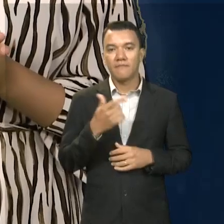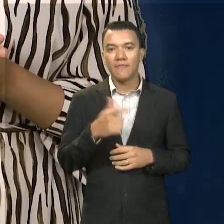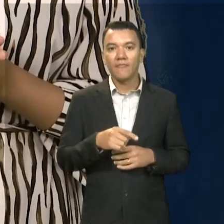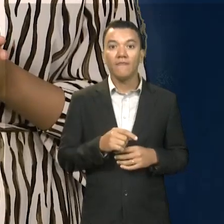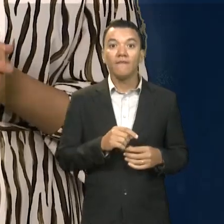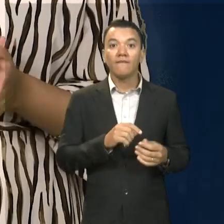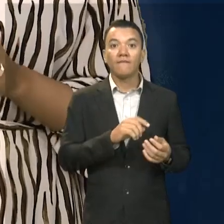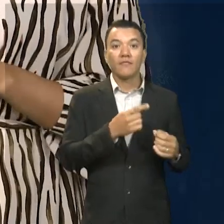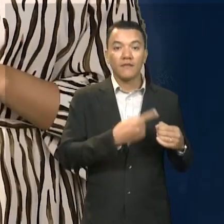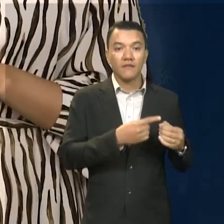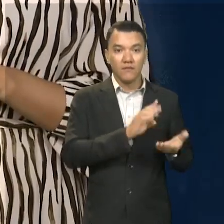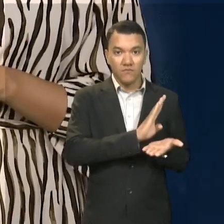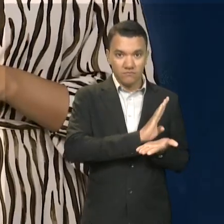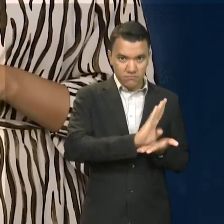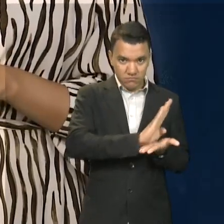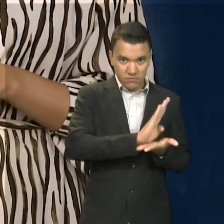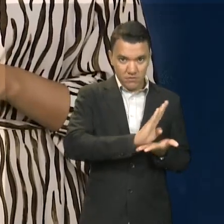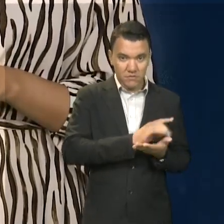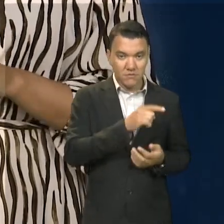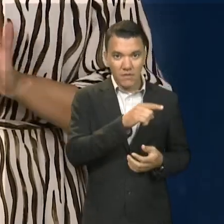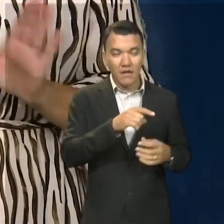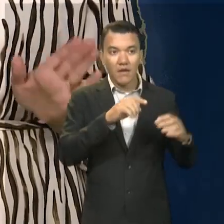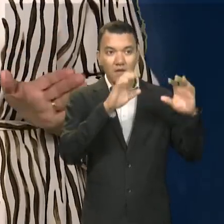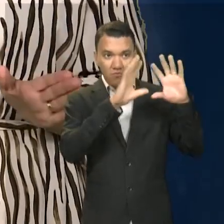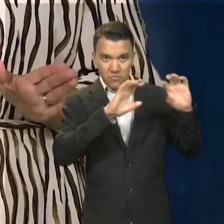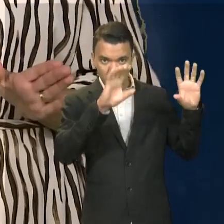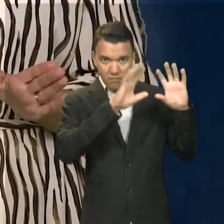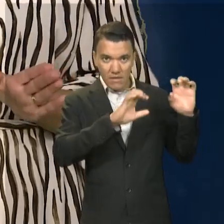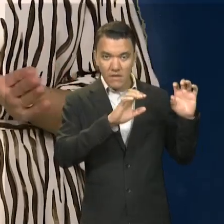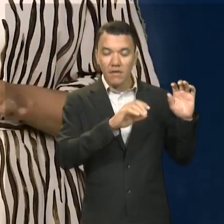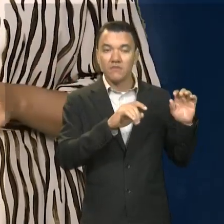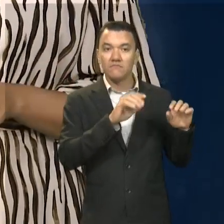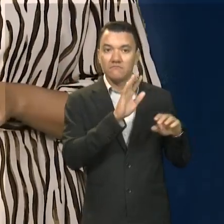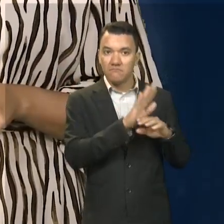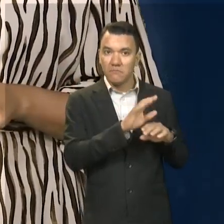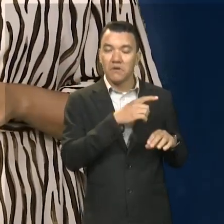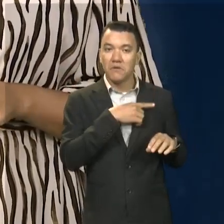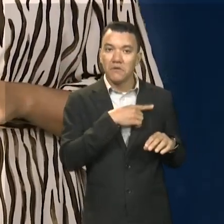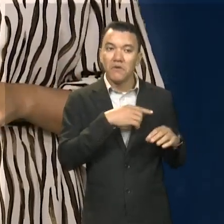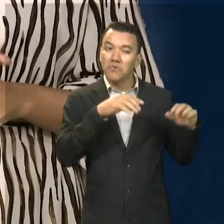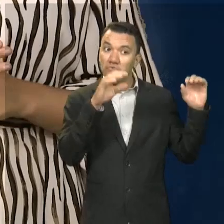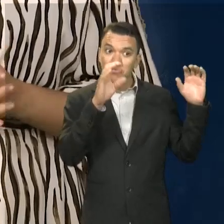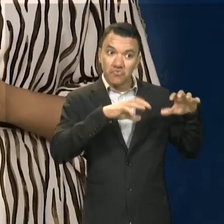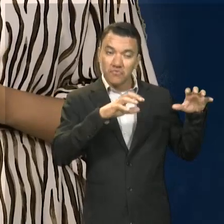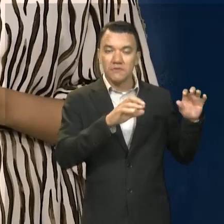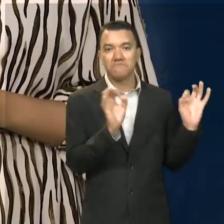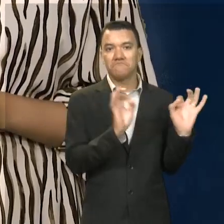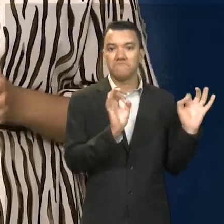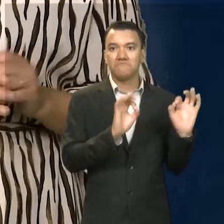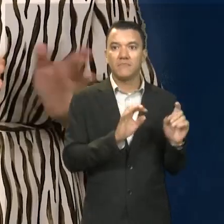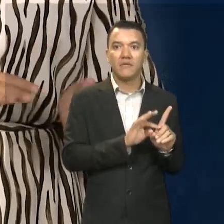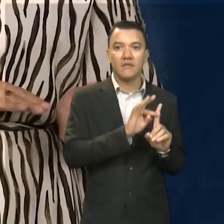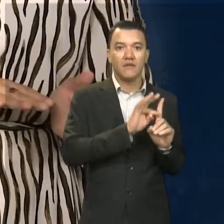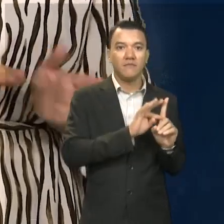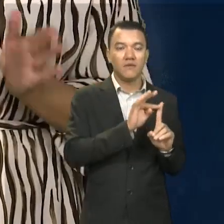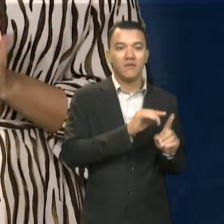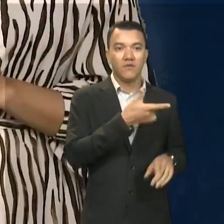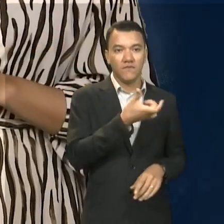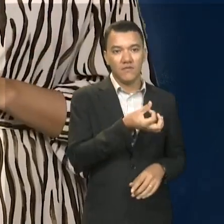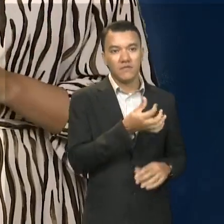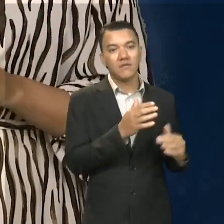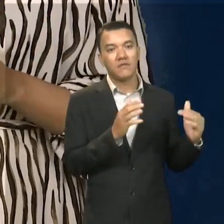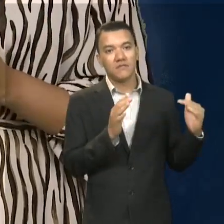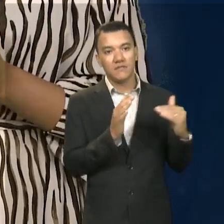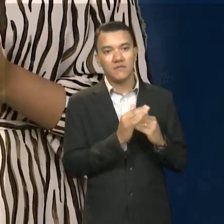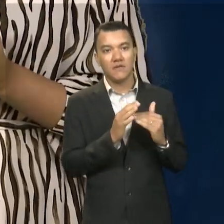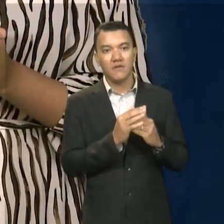o tempo deve ficar nublado nessa quinta-feira à tarde e não tem possibilidade de chuva lá na região. Os termômetros variam entre 26 e devem